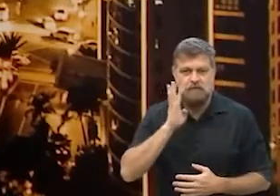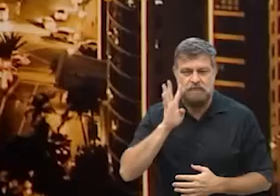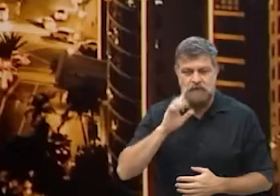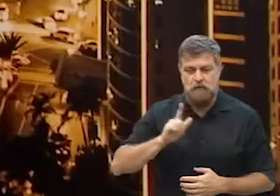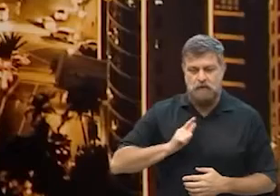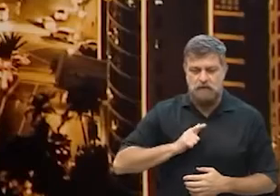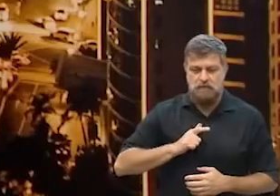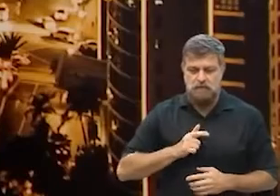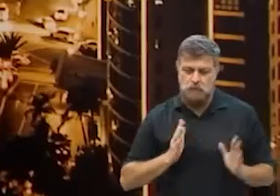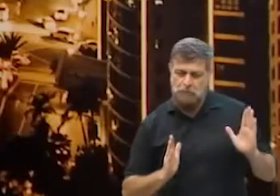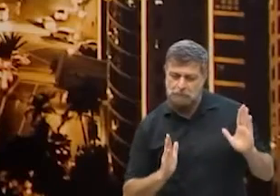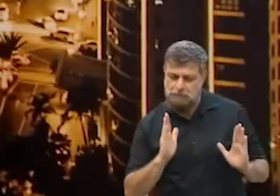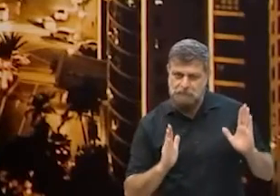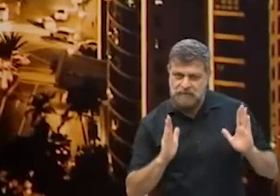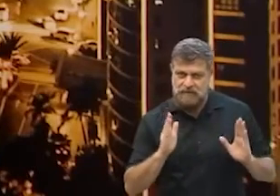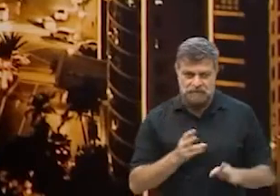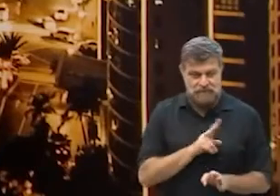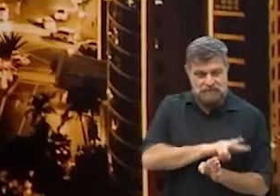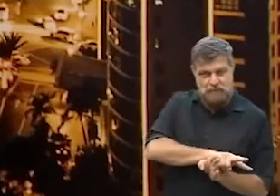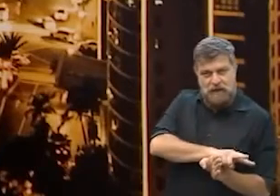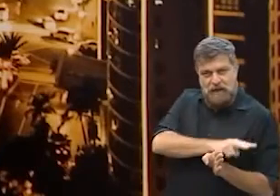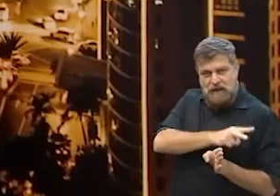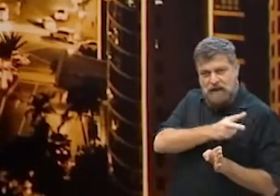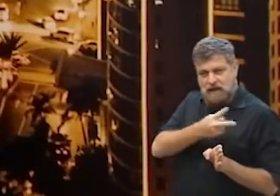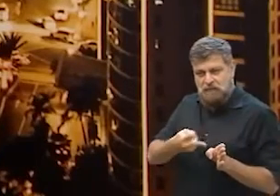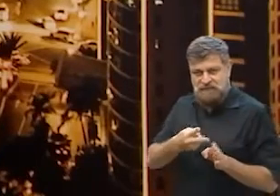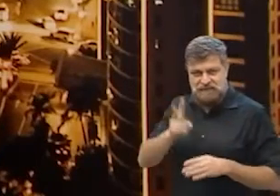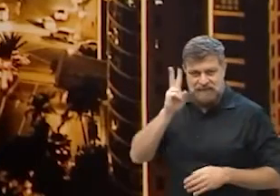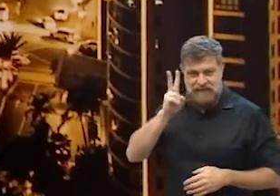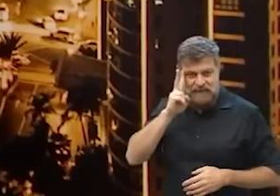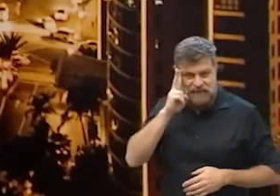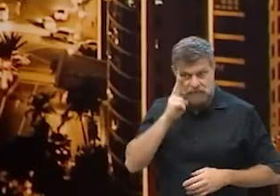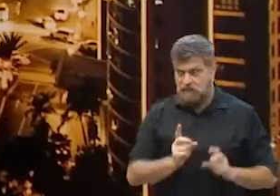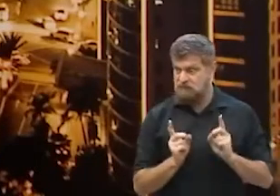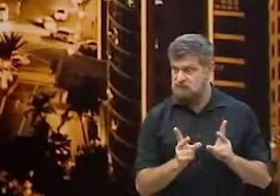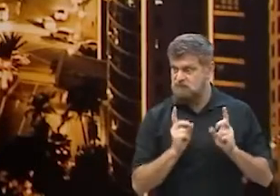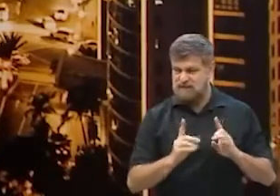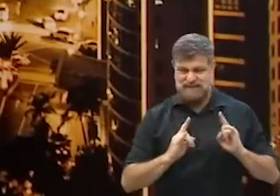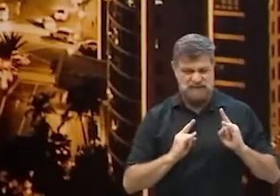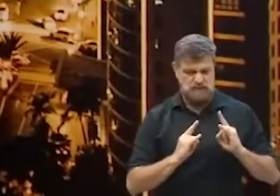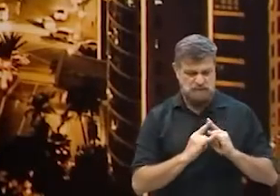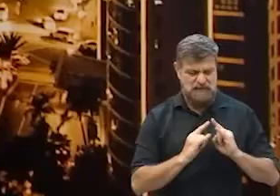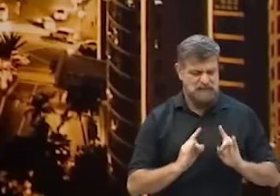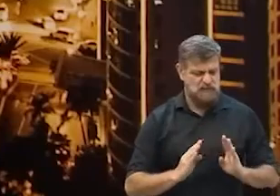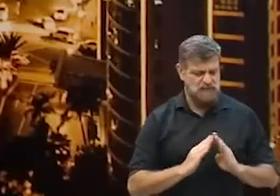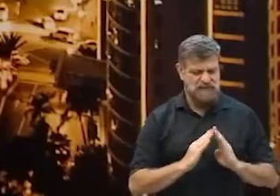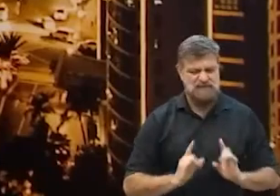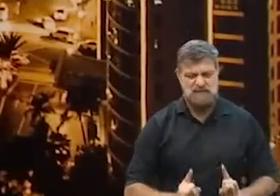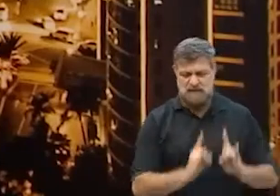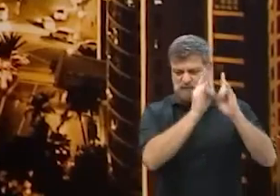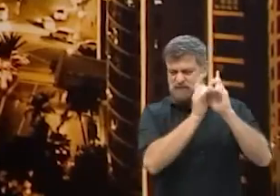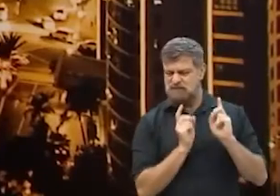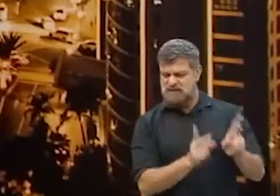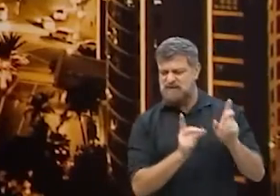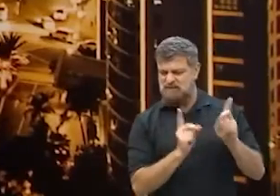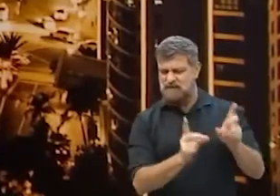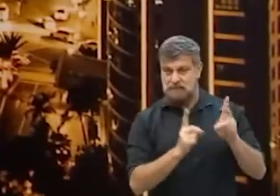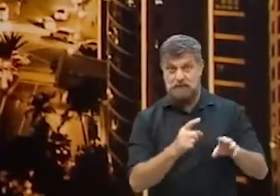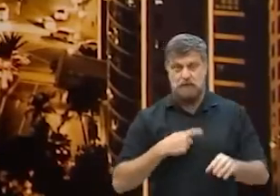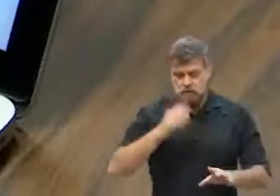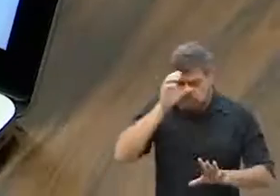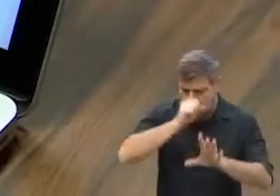peguei uma mudança aí, né, aquele boom imobiliário. Então, foi muito legal, aprendi